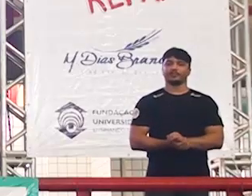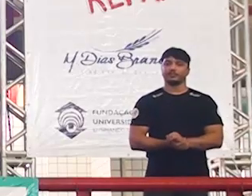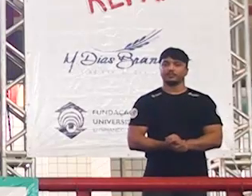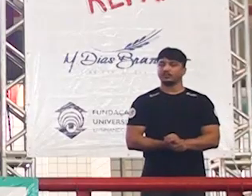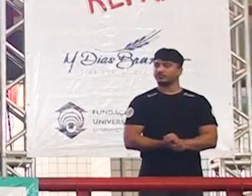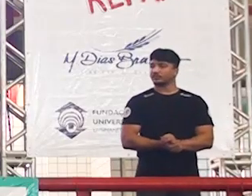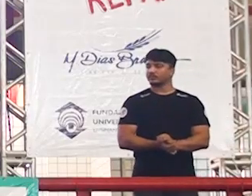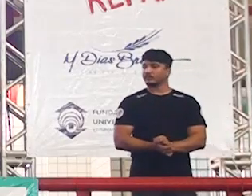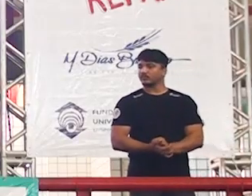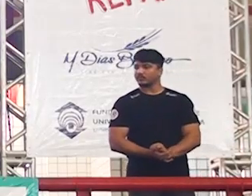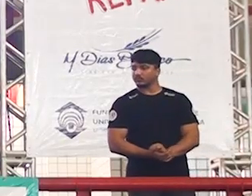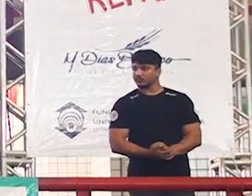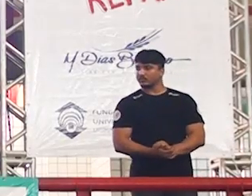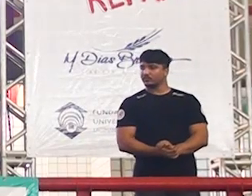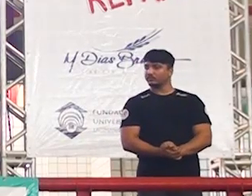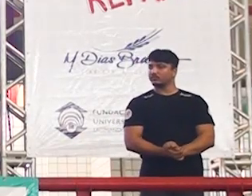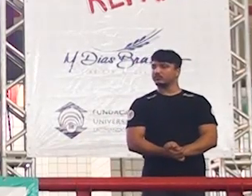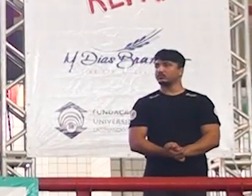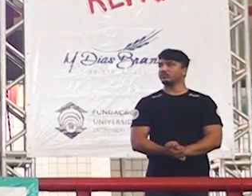assim que funciona.